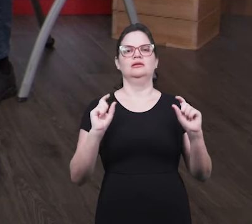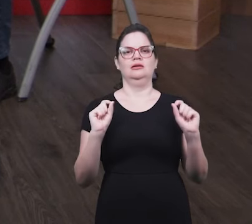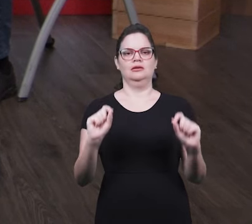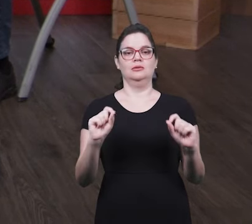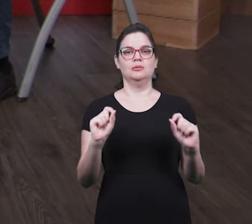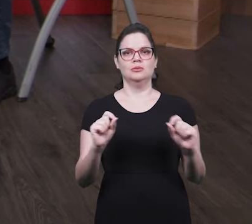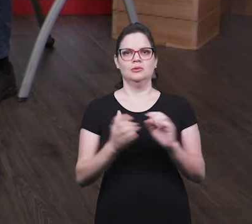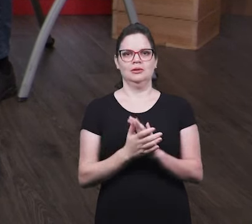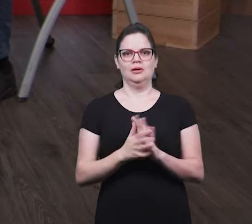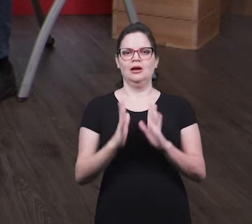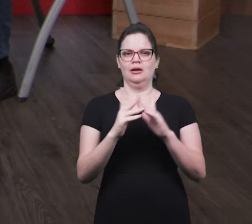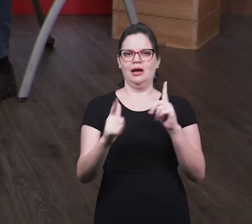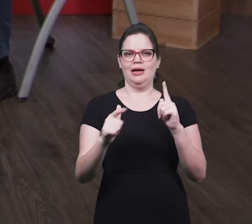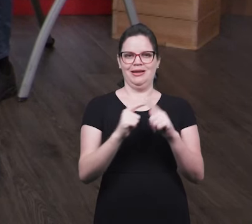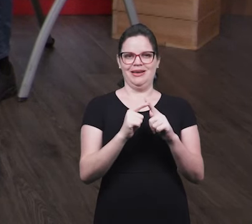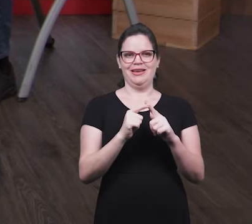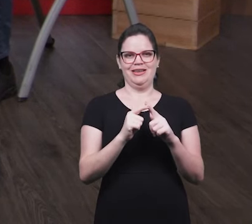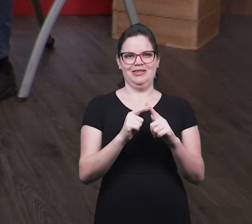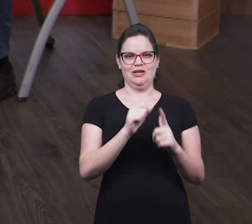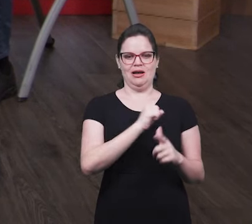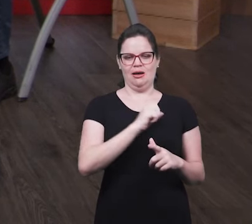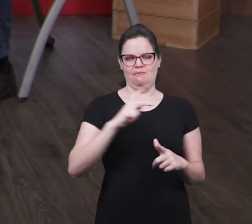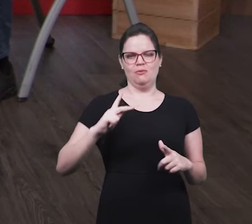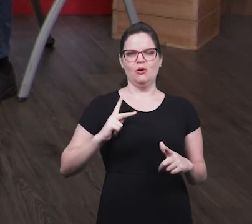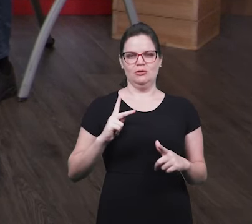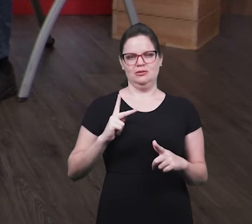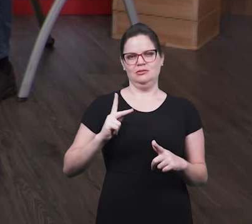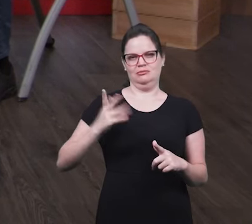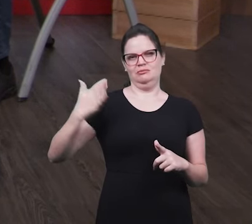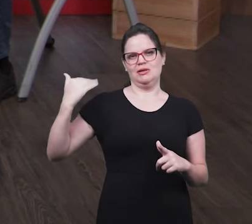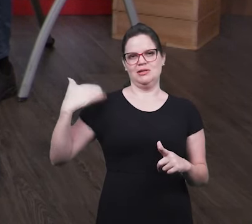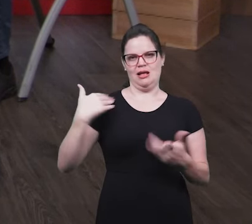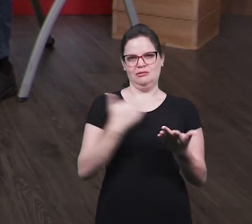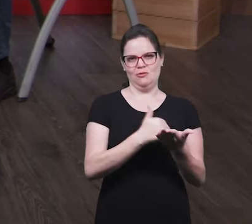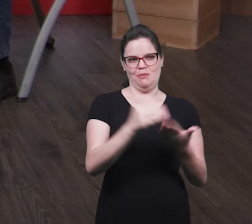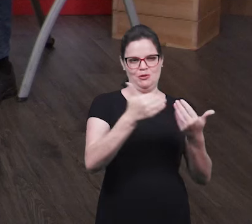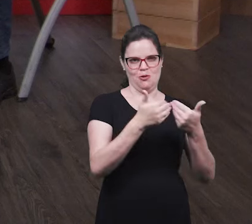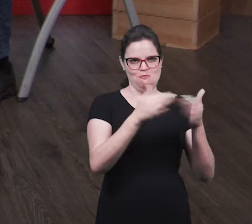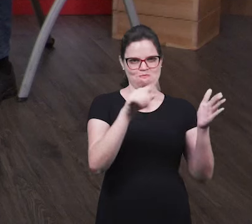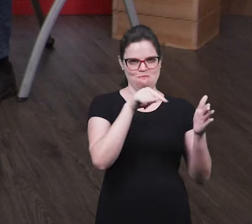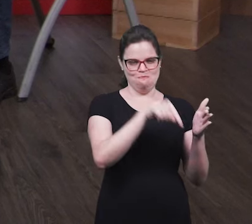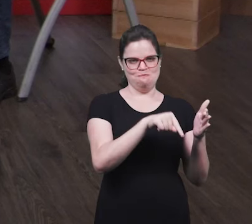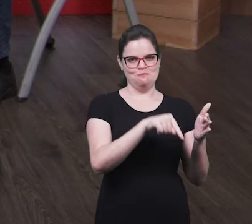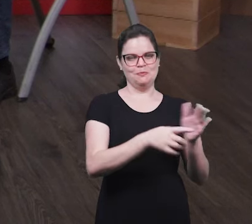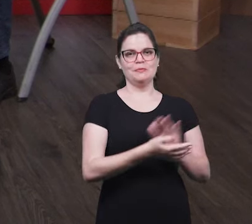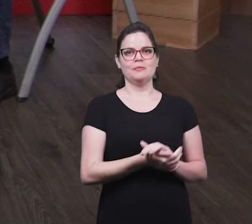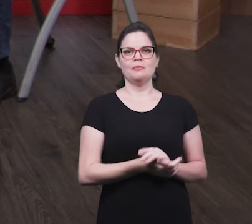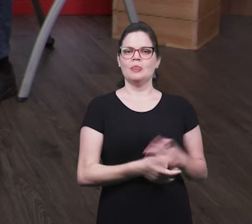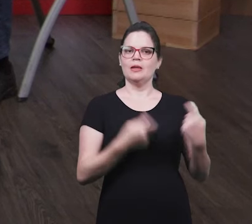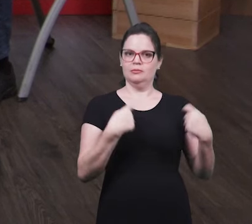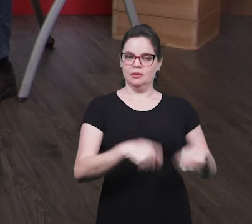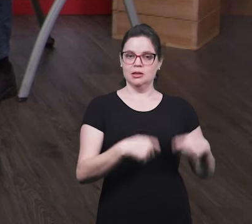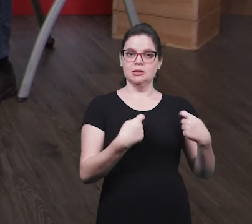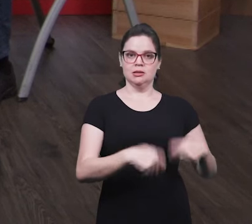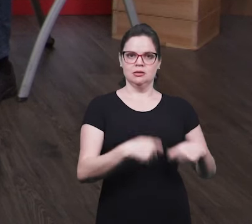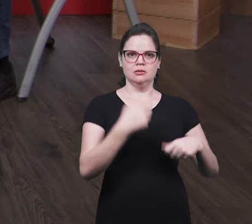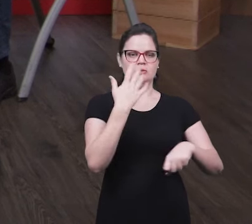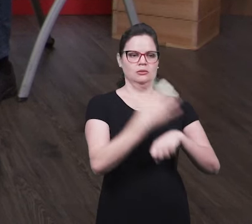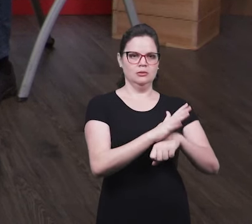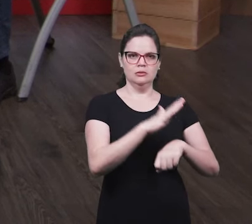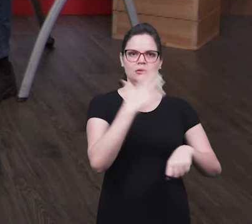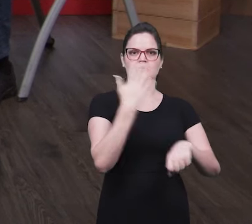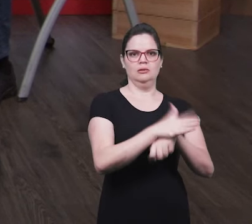igreja inicial, que alguns também chamam de primitiva, ela teve que exercitar